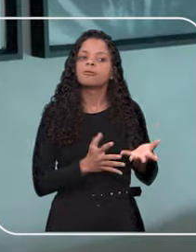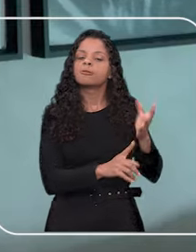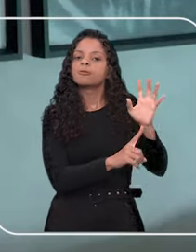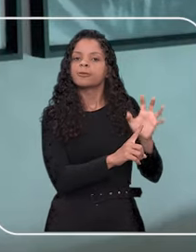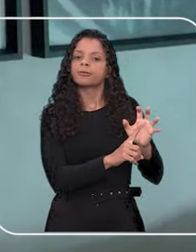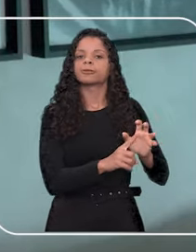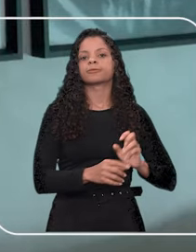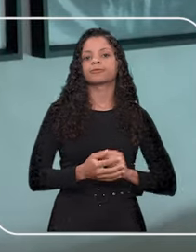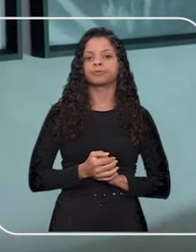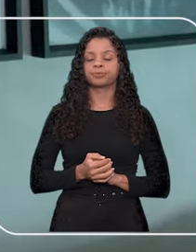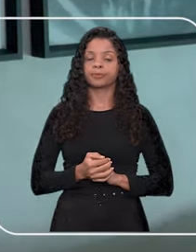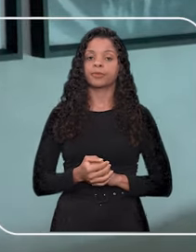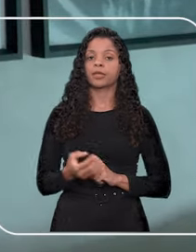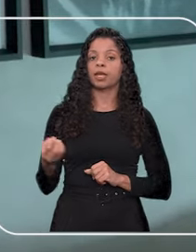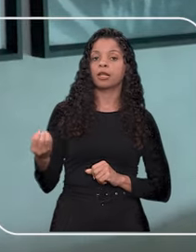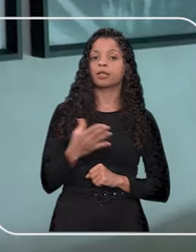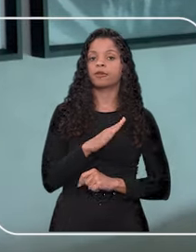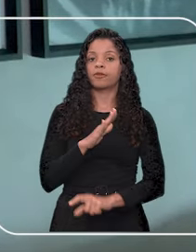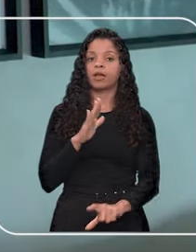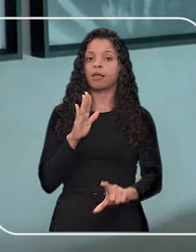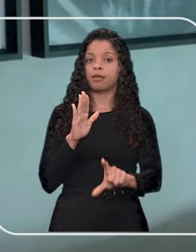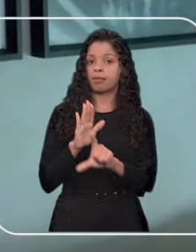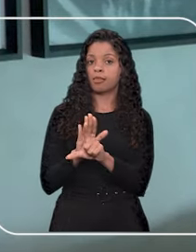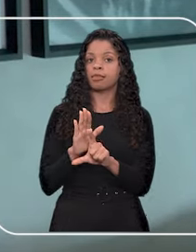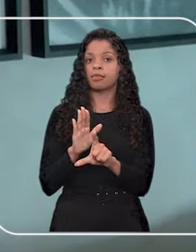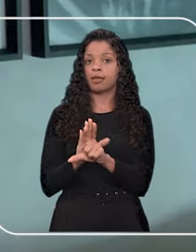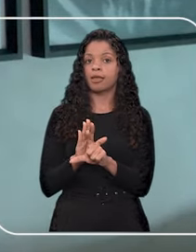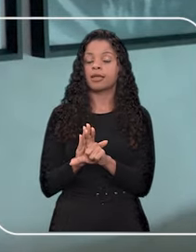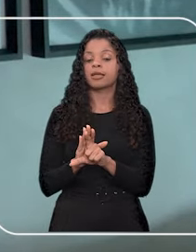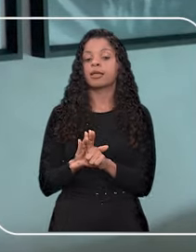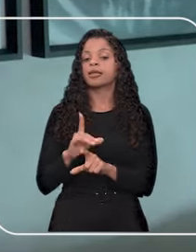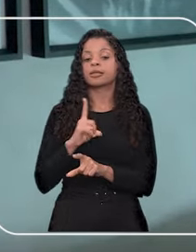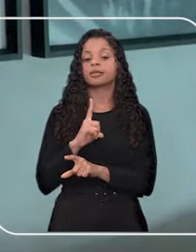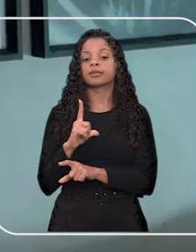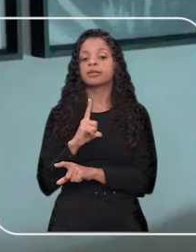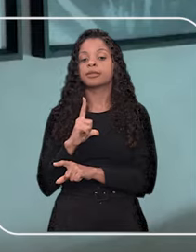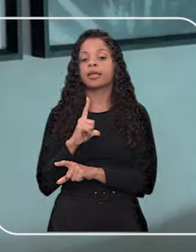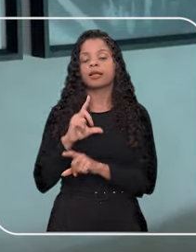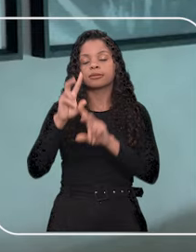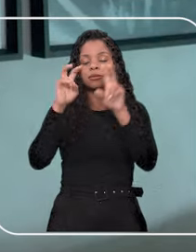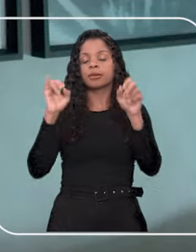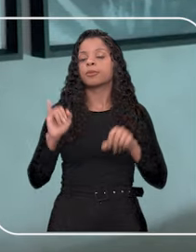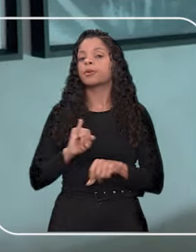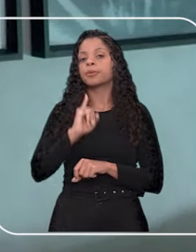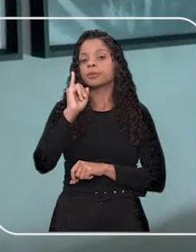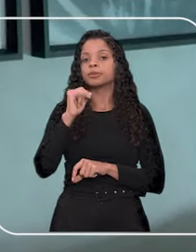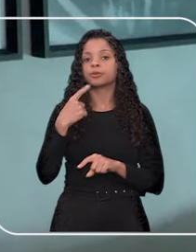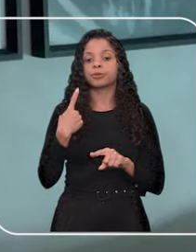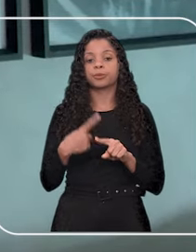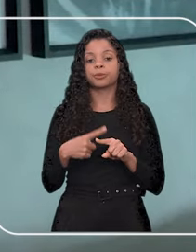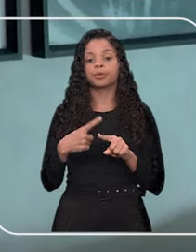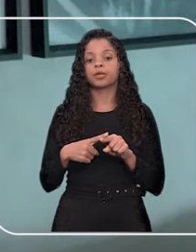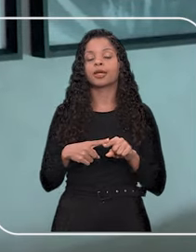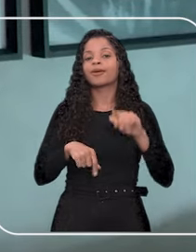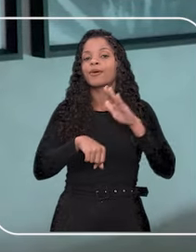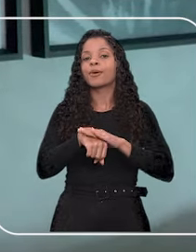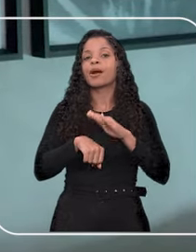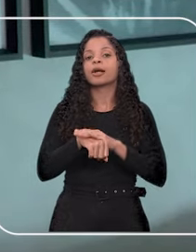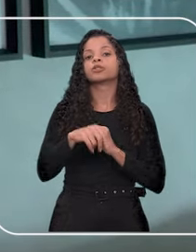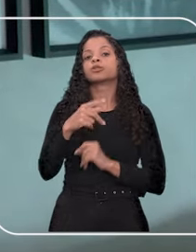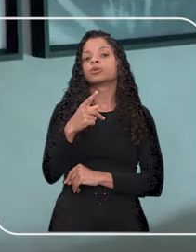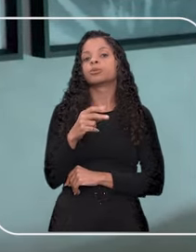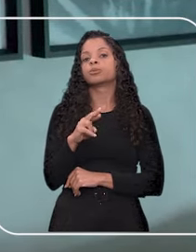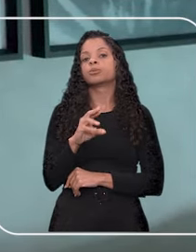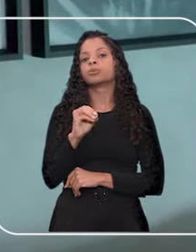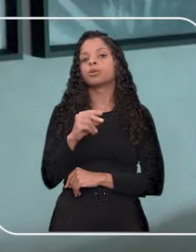aquele resultado a nova lei de improbidade administrativa trouxe uma questão muito importante porque para ser considerado um ato improbo